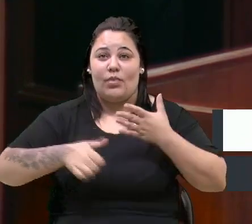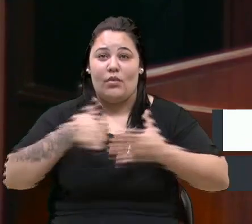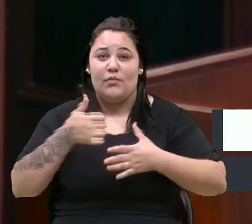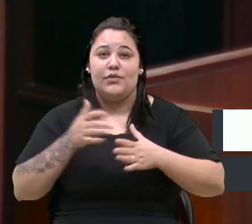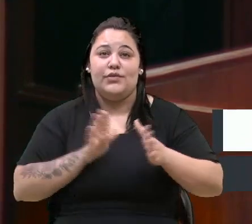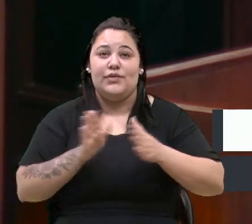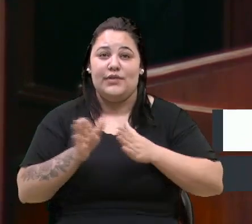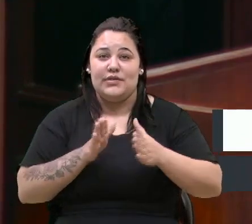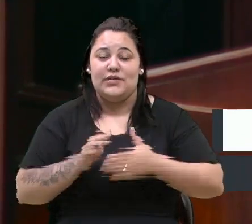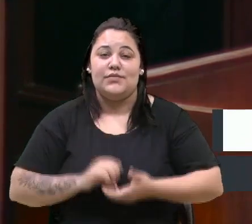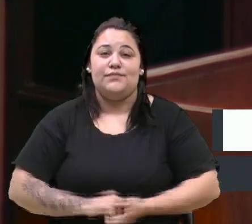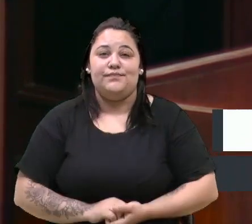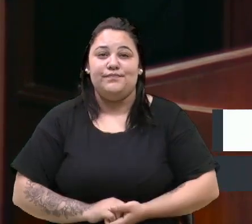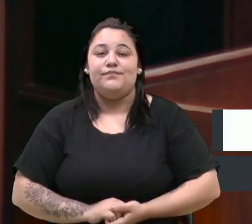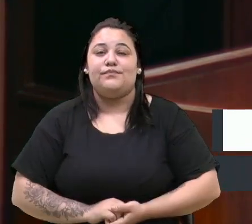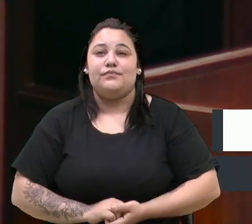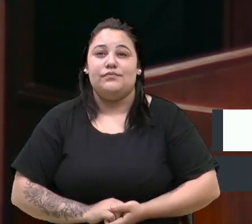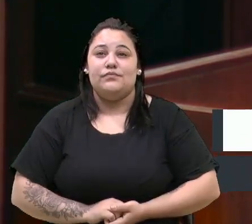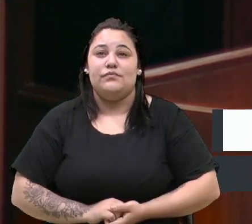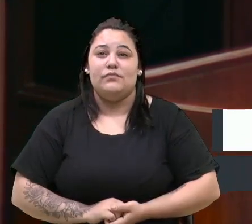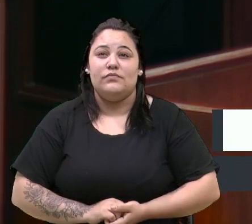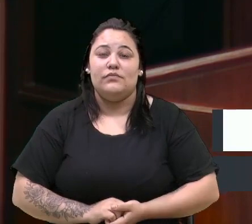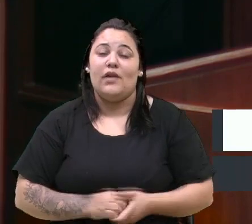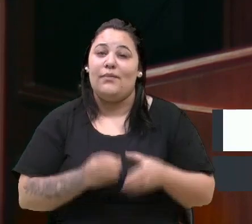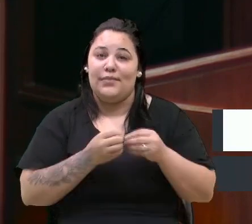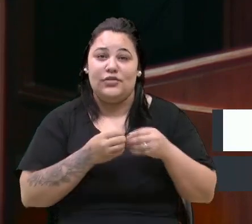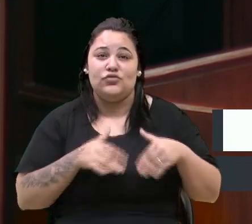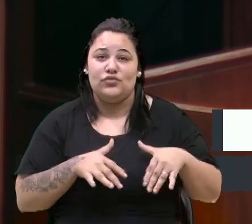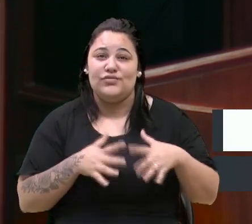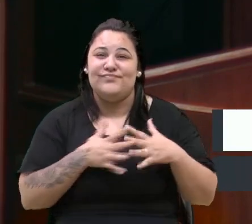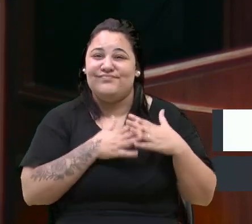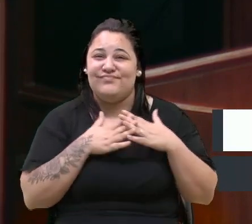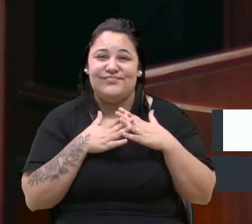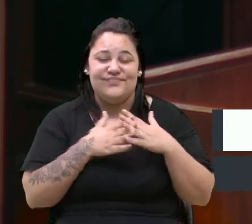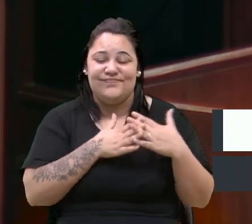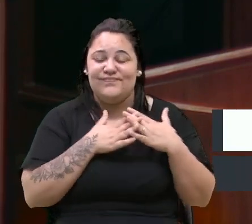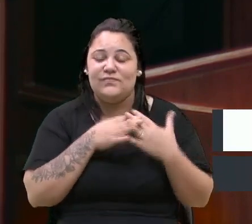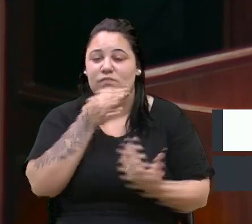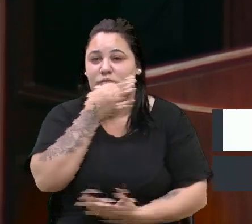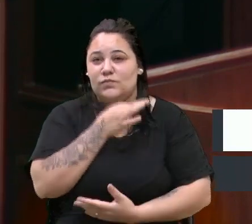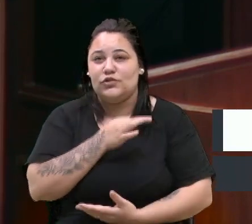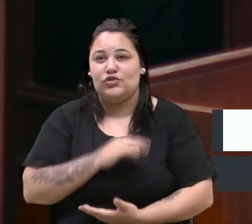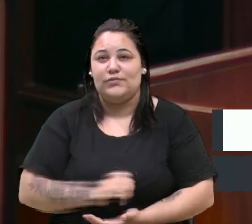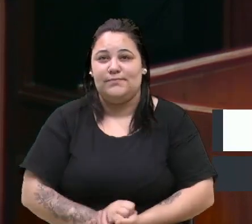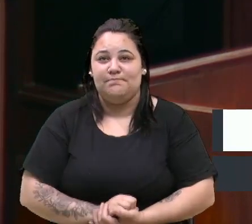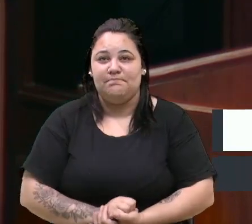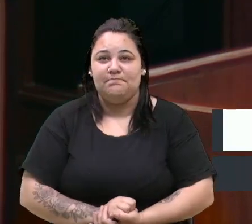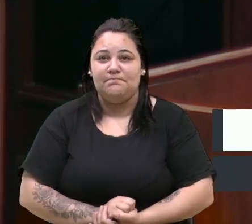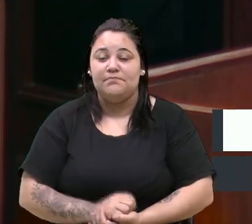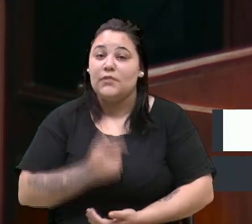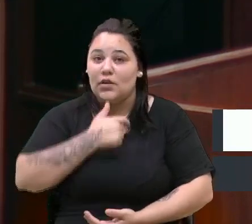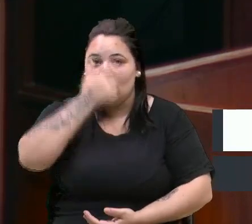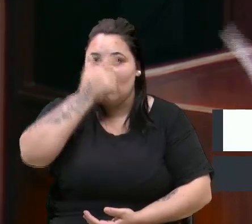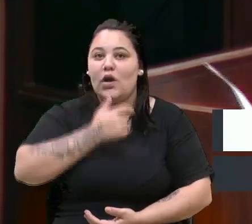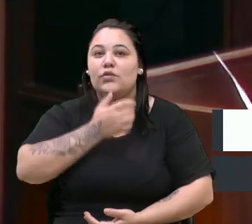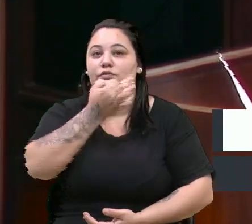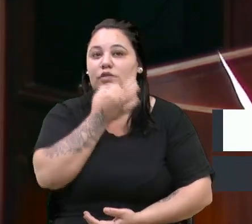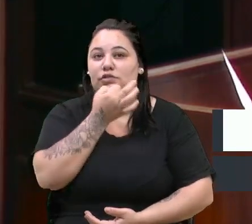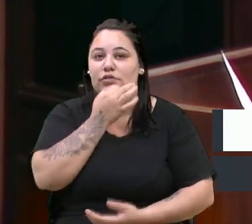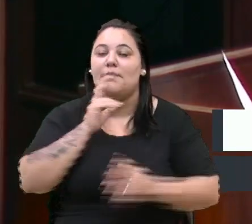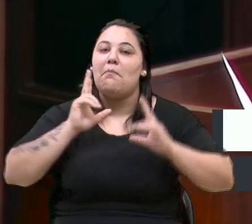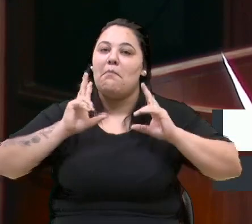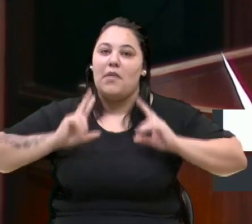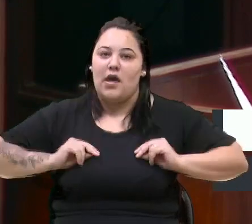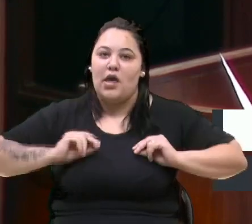esse afunilamento que está causando transtorno aqui para Caxias do Sul. Eu acho que Caxias do Sul